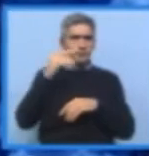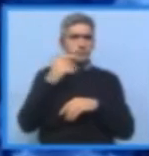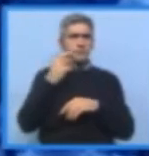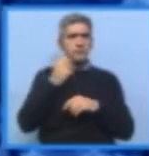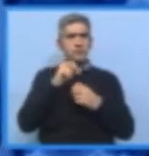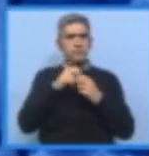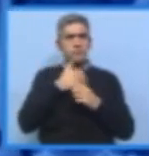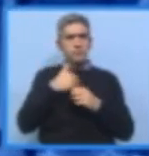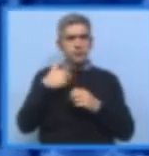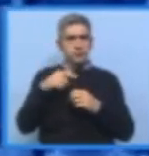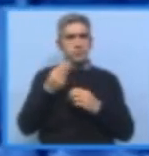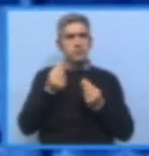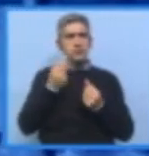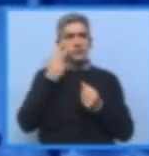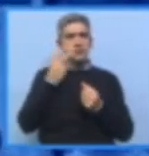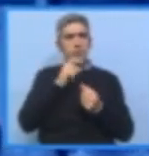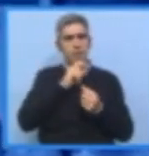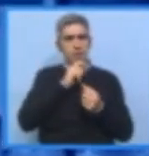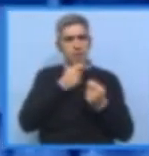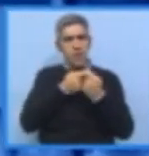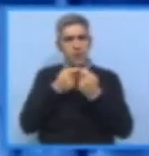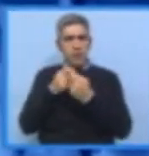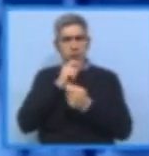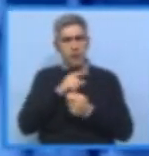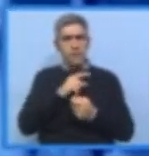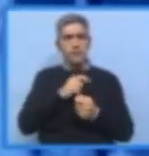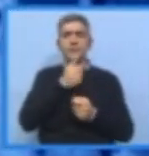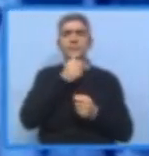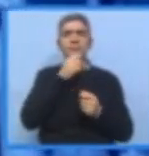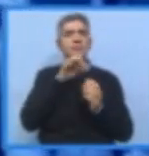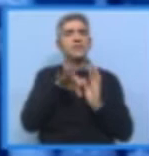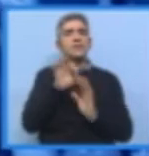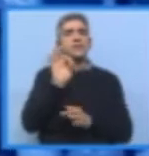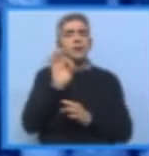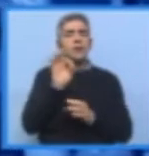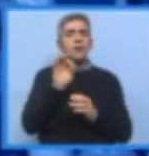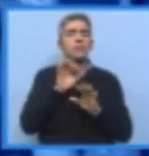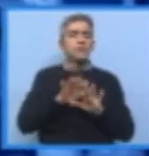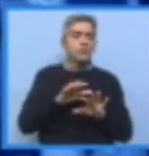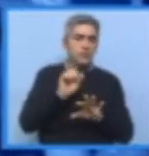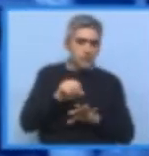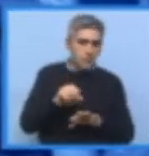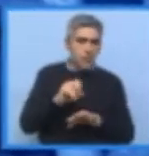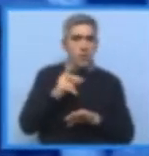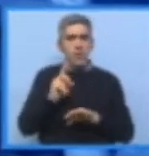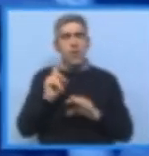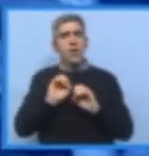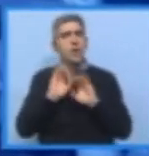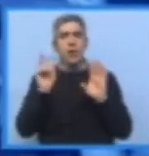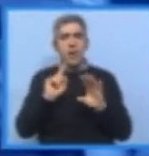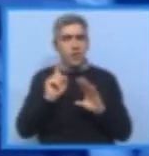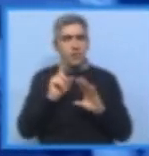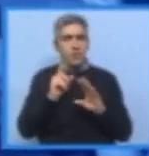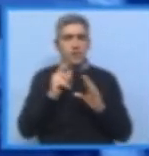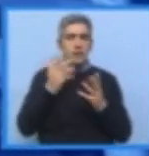sobreviver com muita qualidade de vida. Portanto, a linha de decisão entre o reanimar ou não reanimar não é clarinha, muitas vezes é uma linha